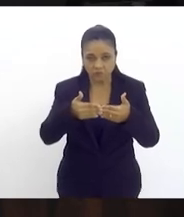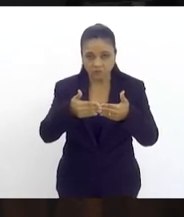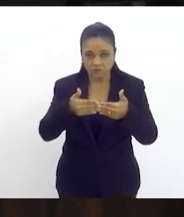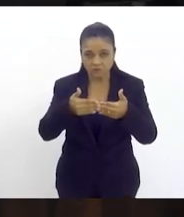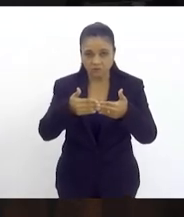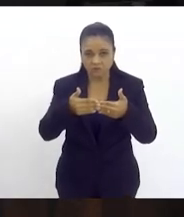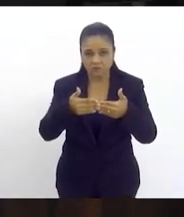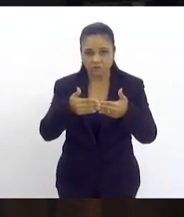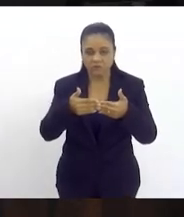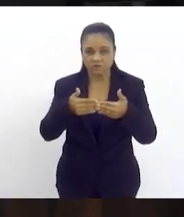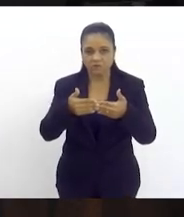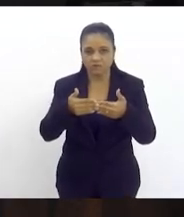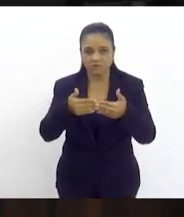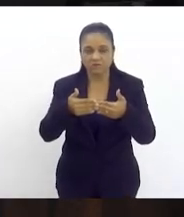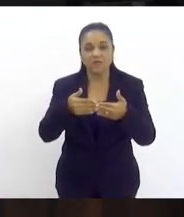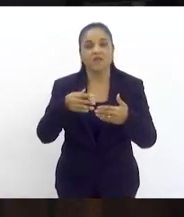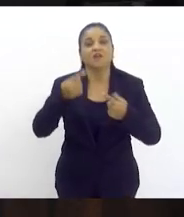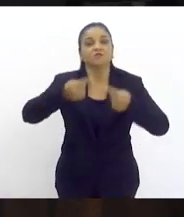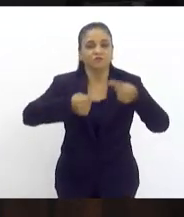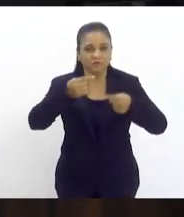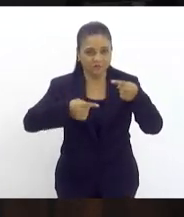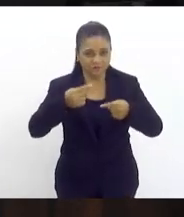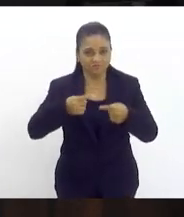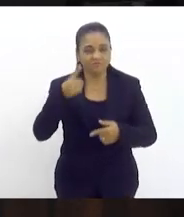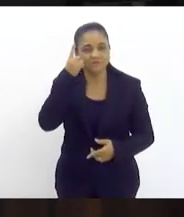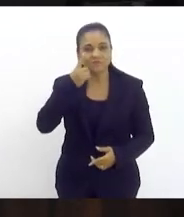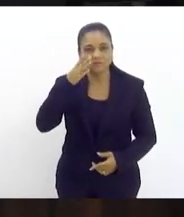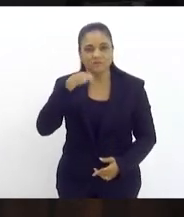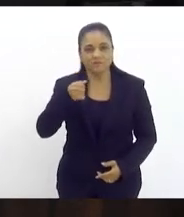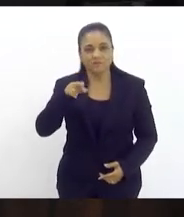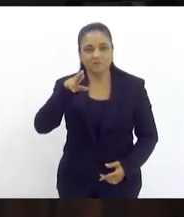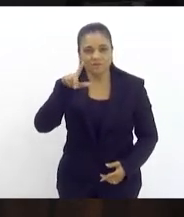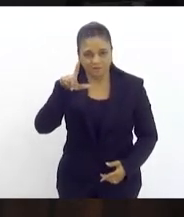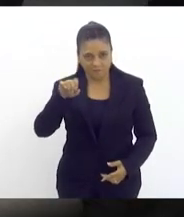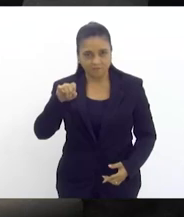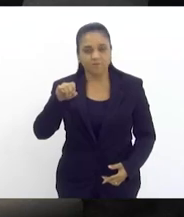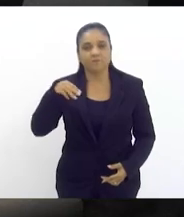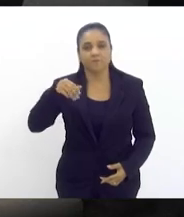discutir, nossa querida amiga deputada Carla Machado, por favor.